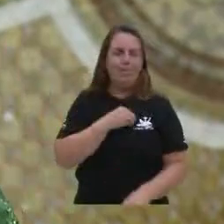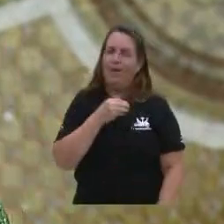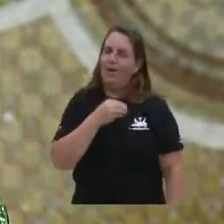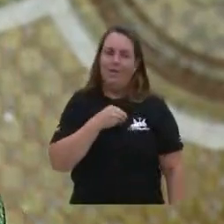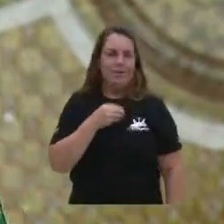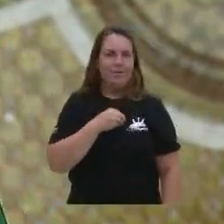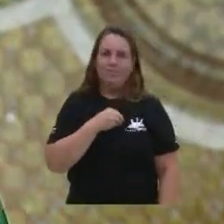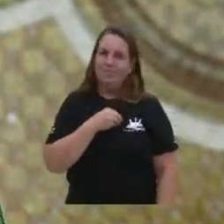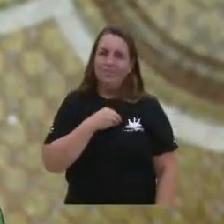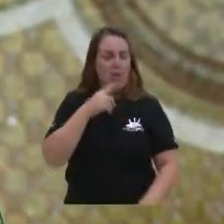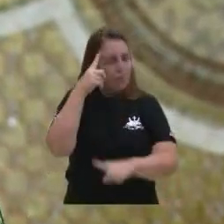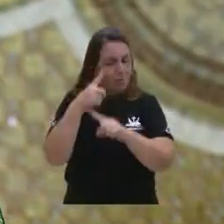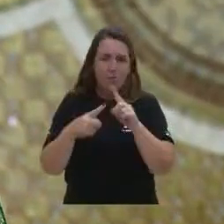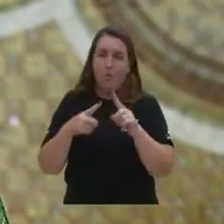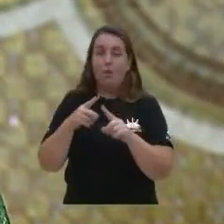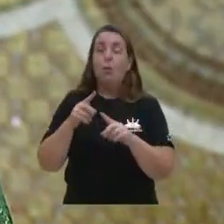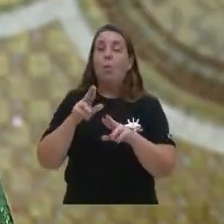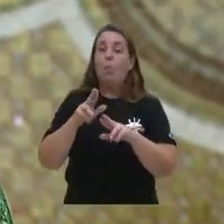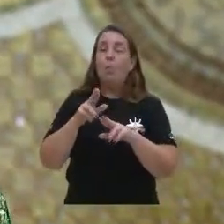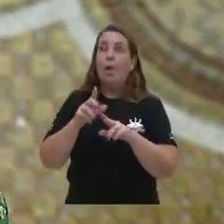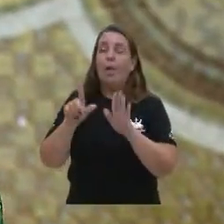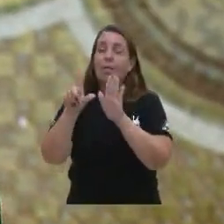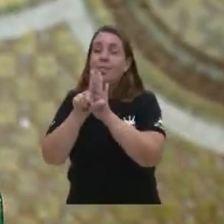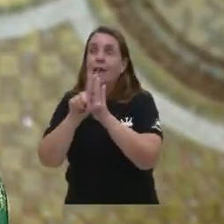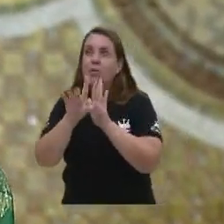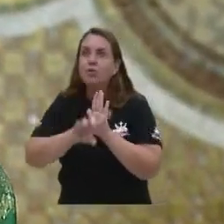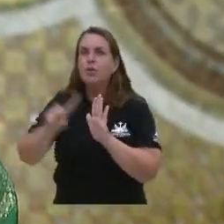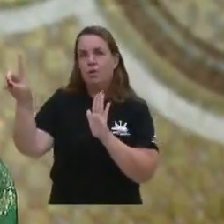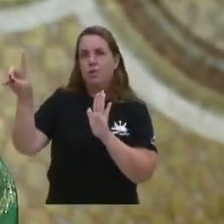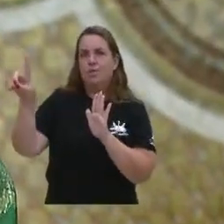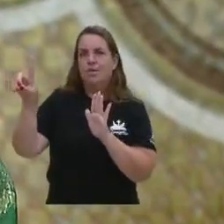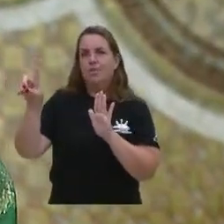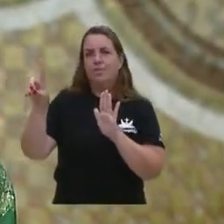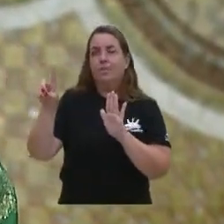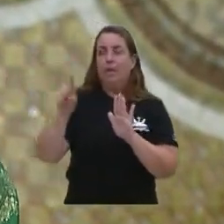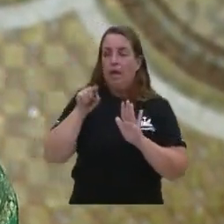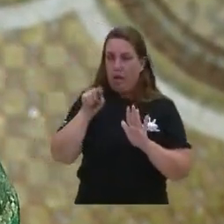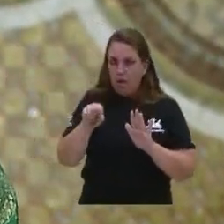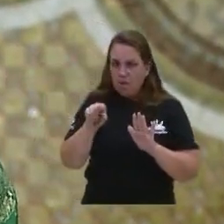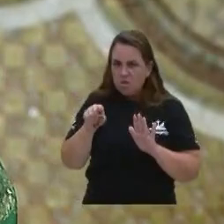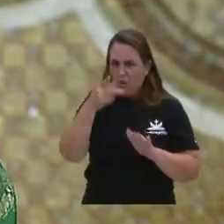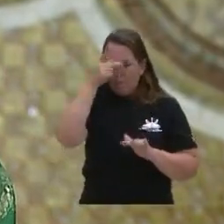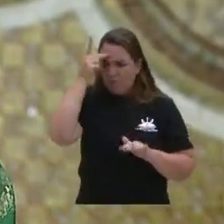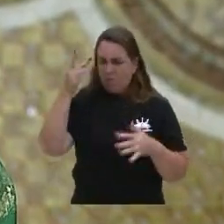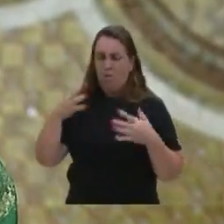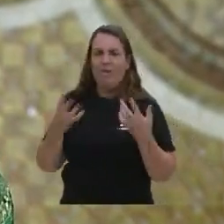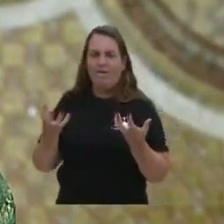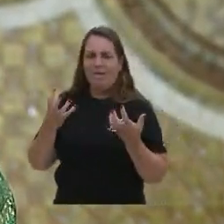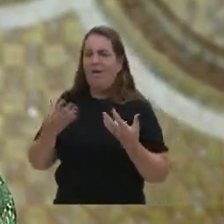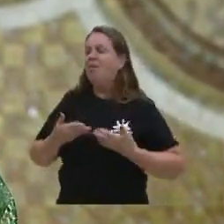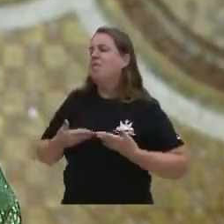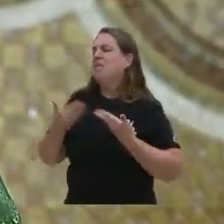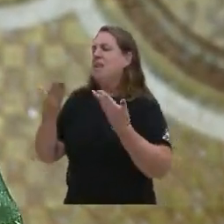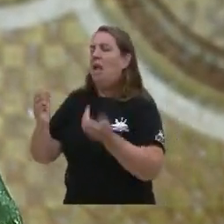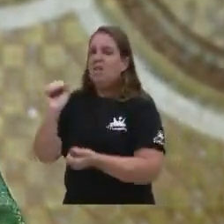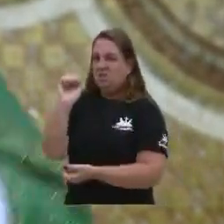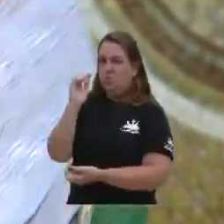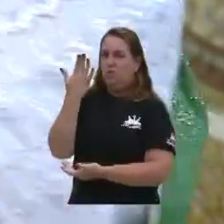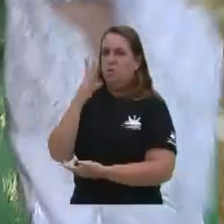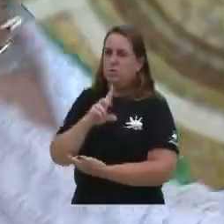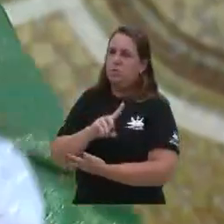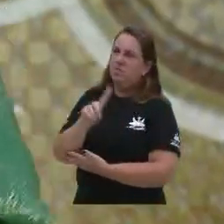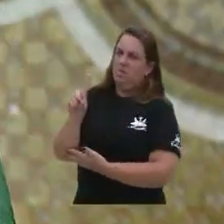é pelo impulso do Espírito Santo, é de alguém que se entrega aos falsos